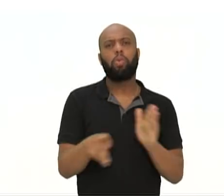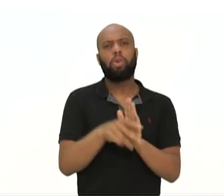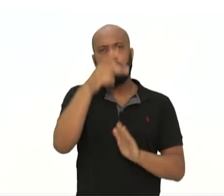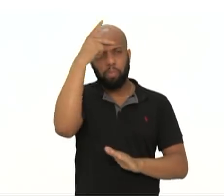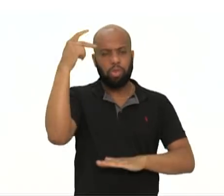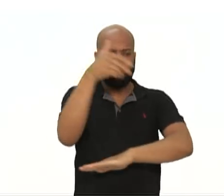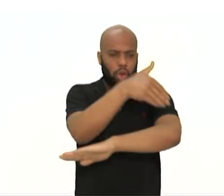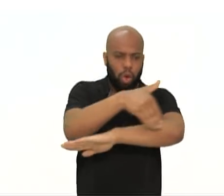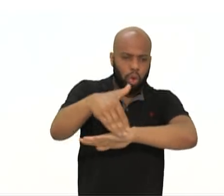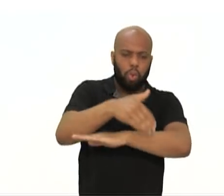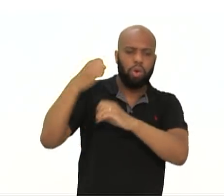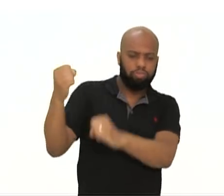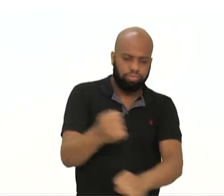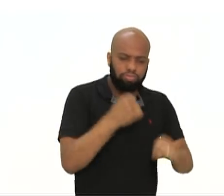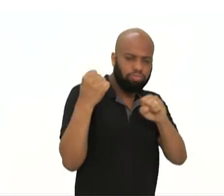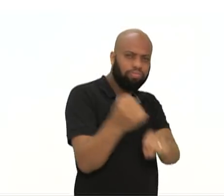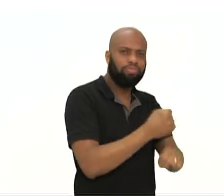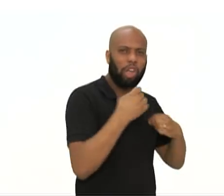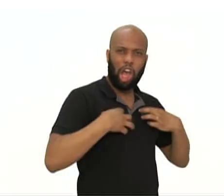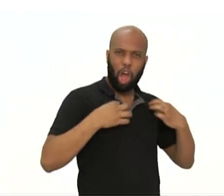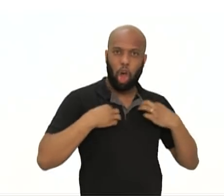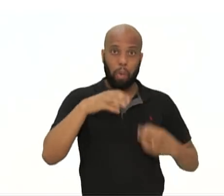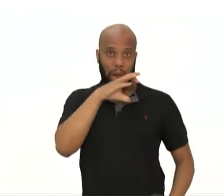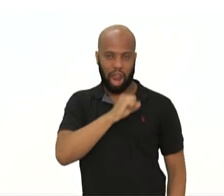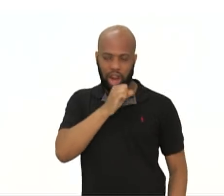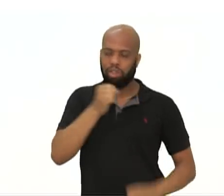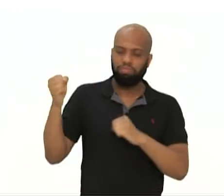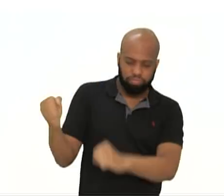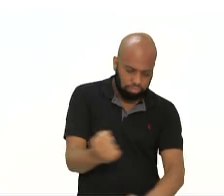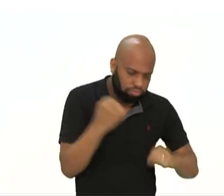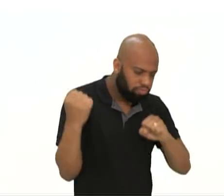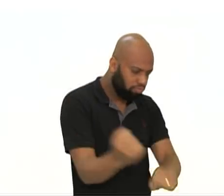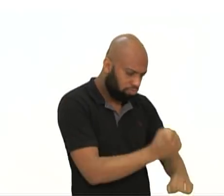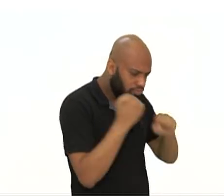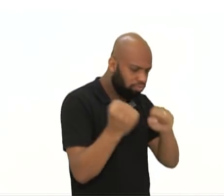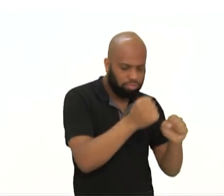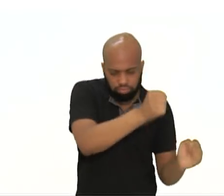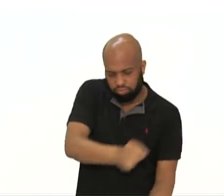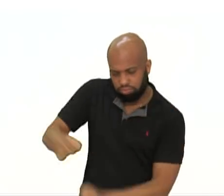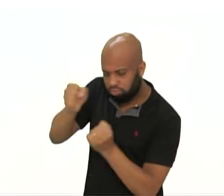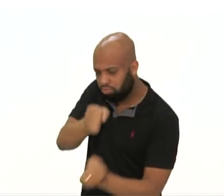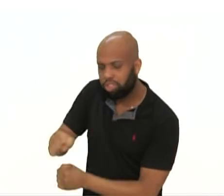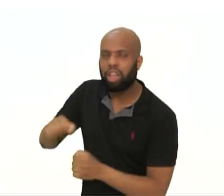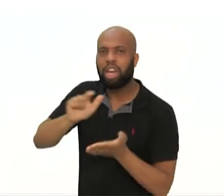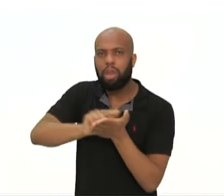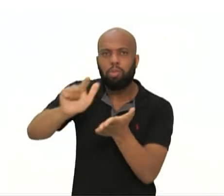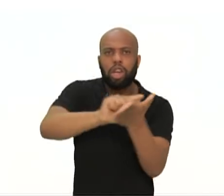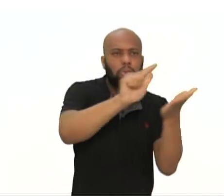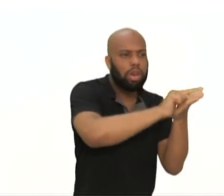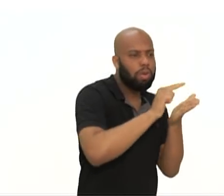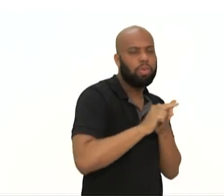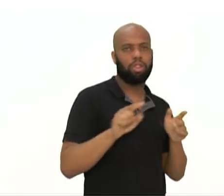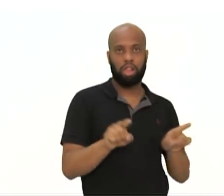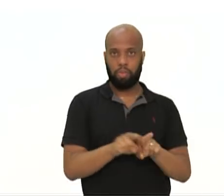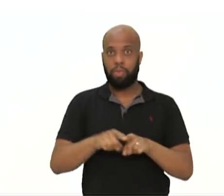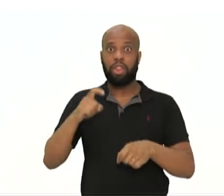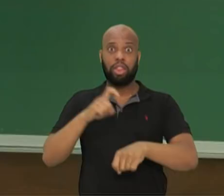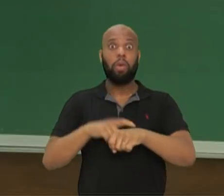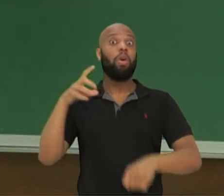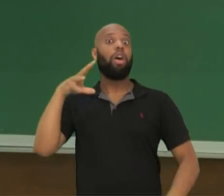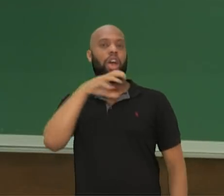do Exército Laranja, que não mediram esforços para deixar tudo limpo, em tempo